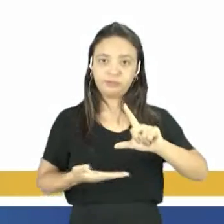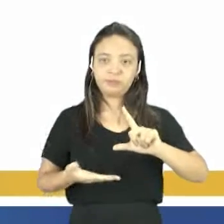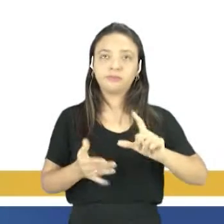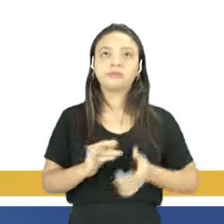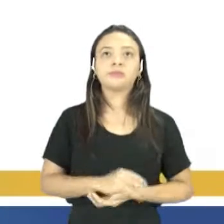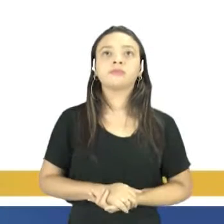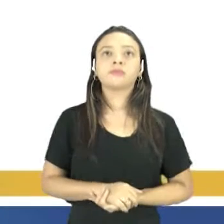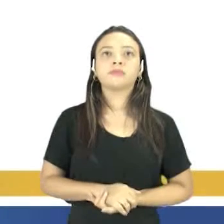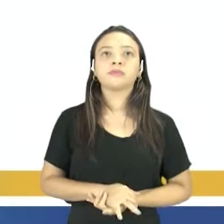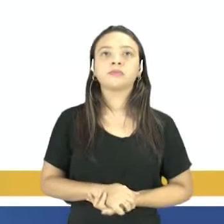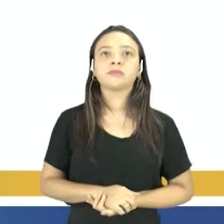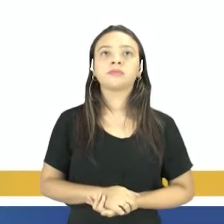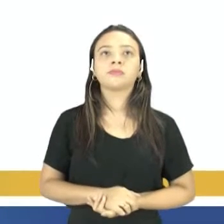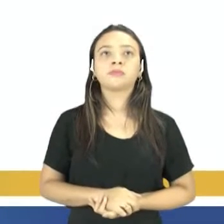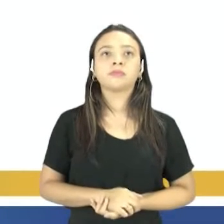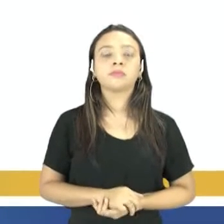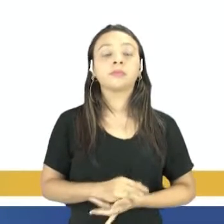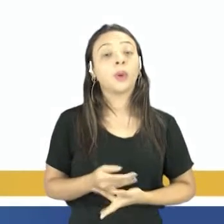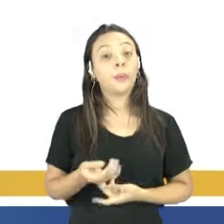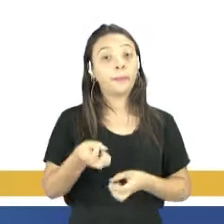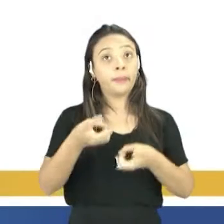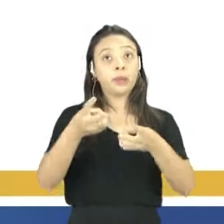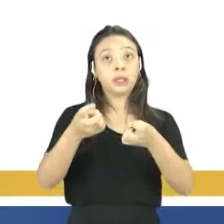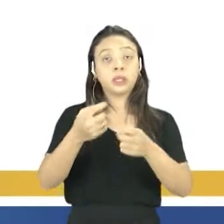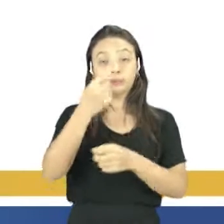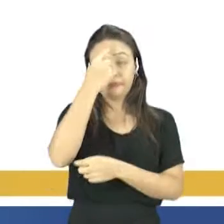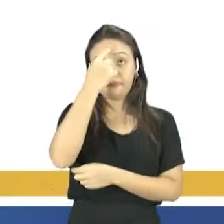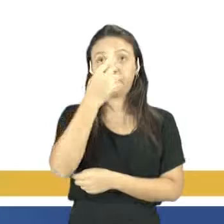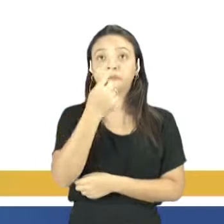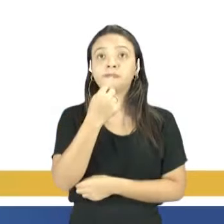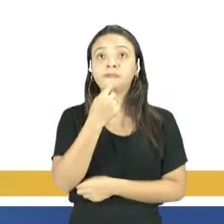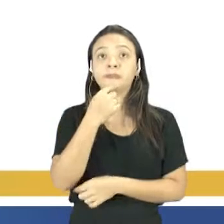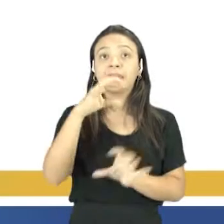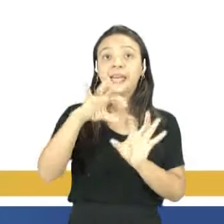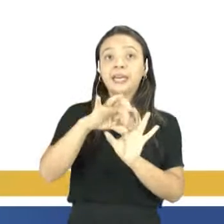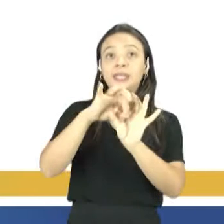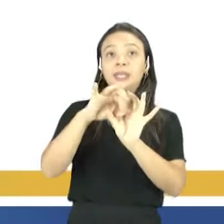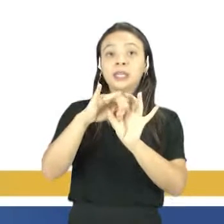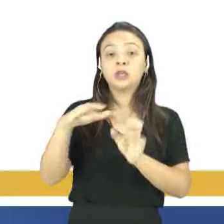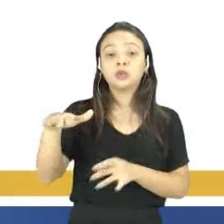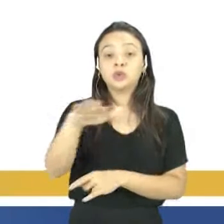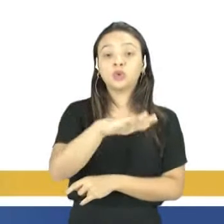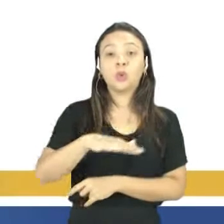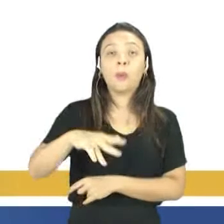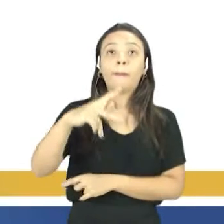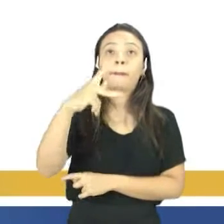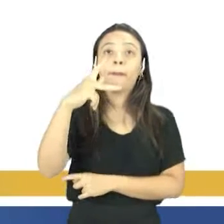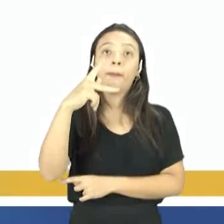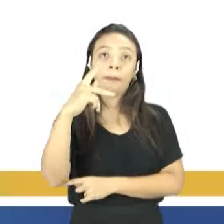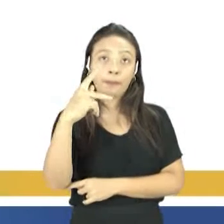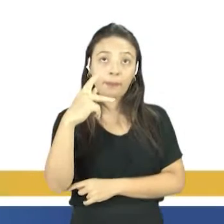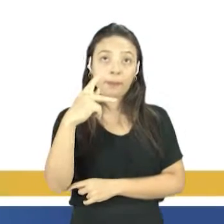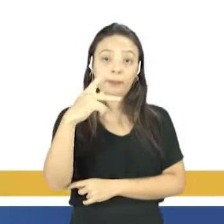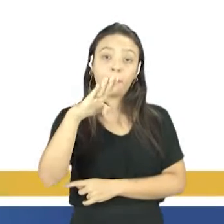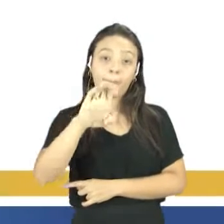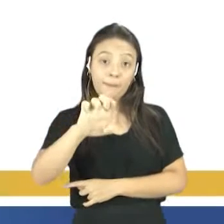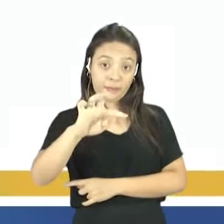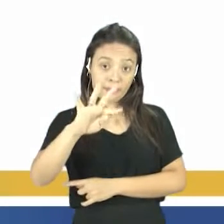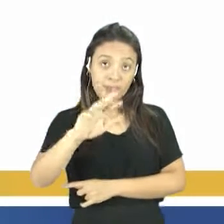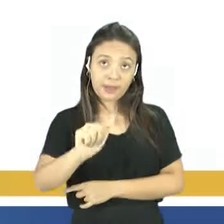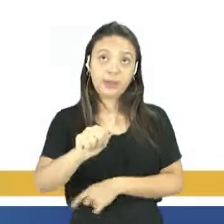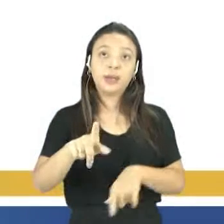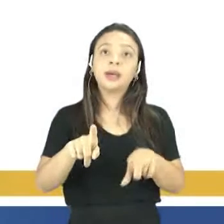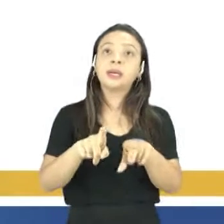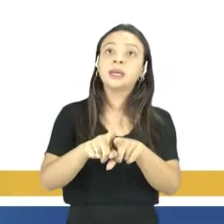Então aqui já está o que eu falei para vocês, né? Observe na imagem ao lado que a intersecção do plano beta com a pirâmide gera uma secção plana, que no caso